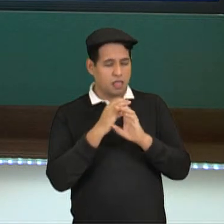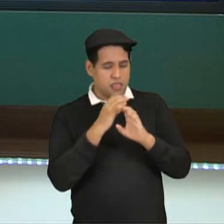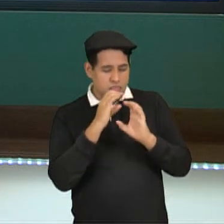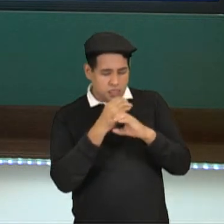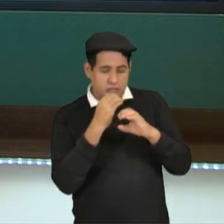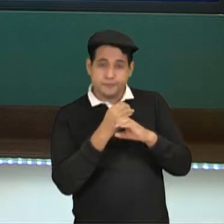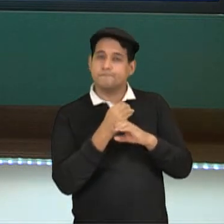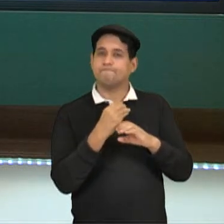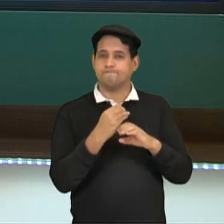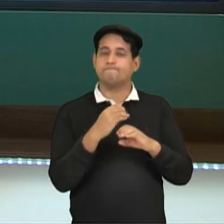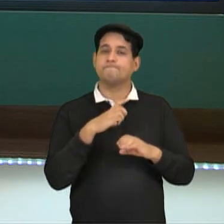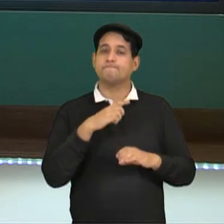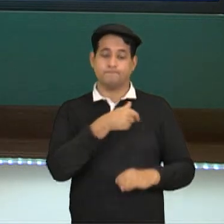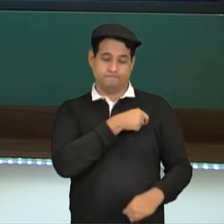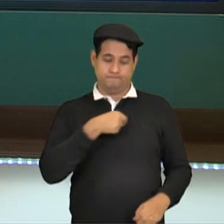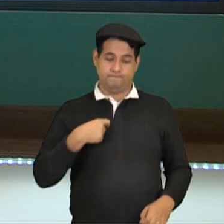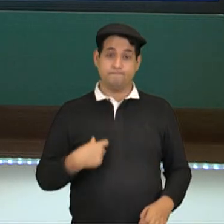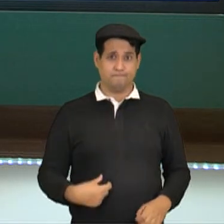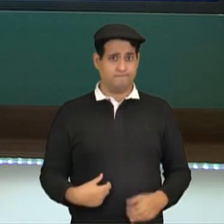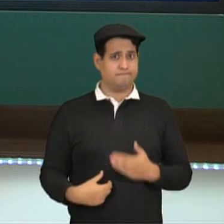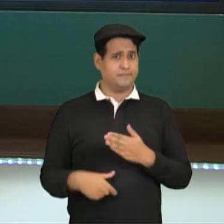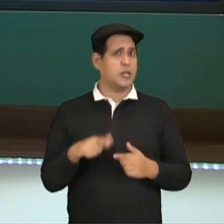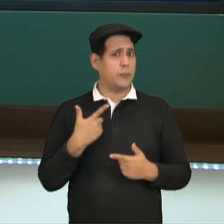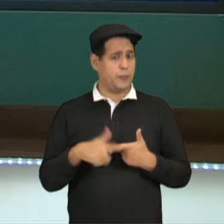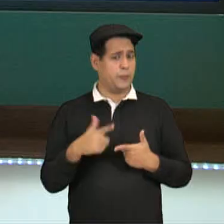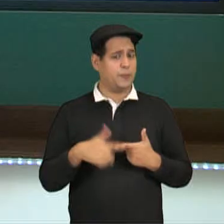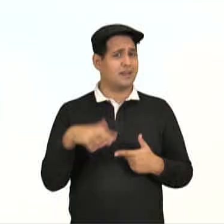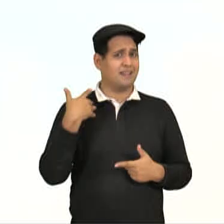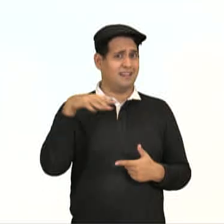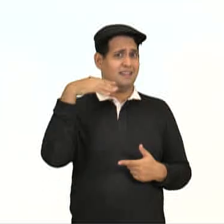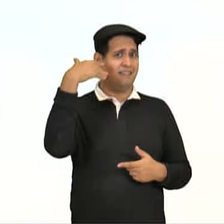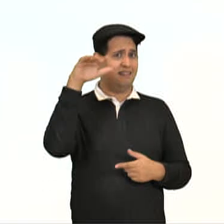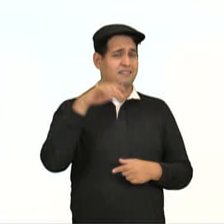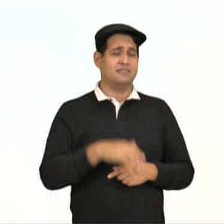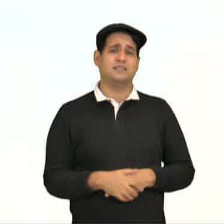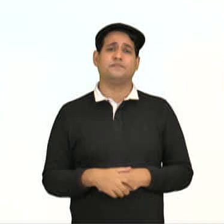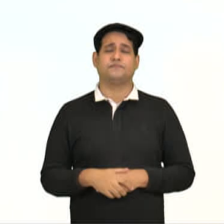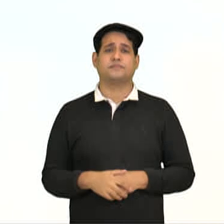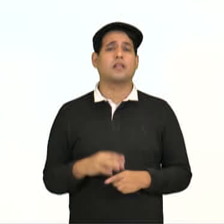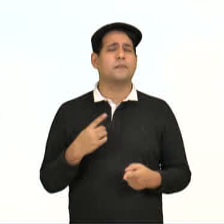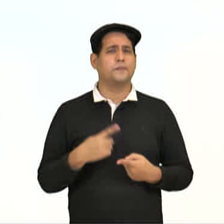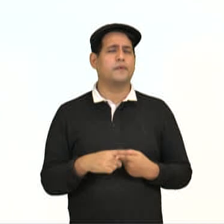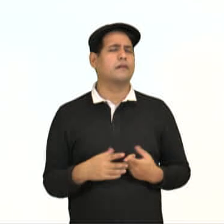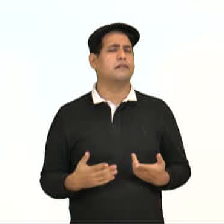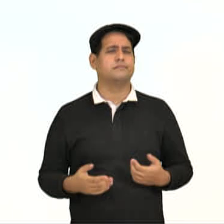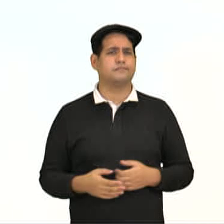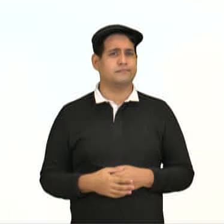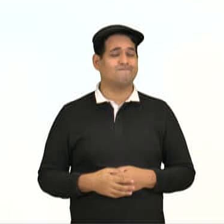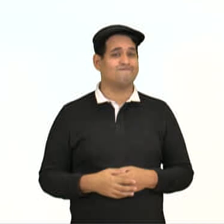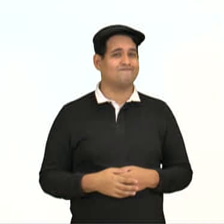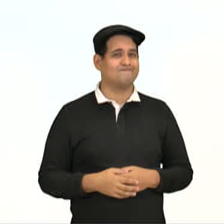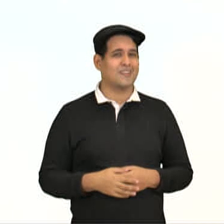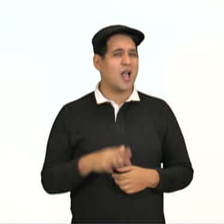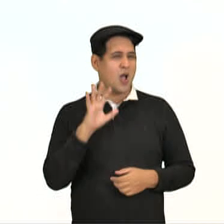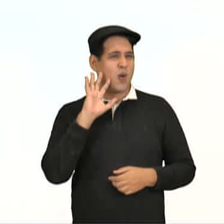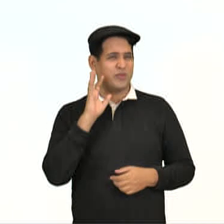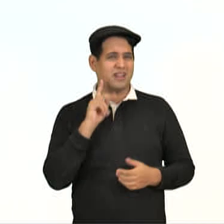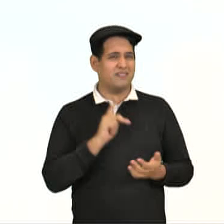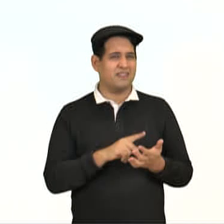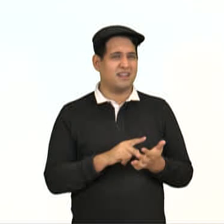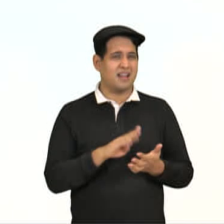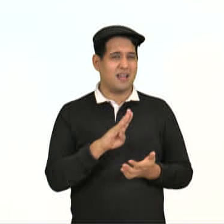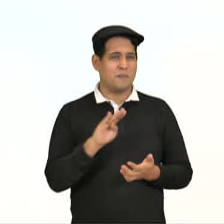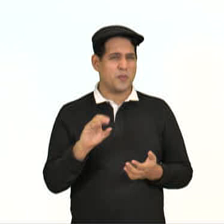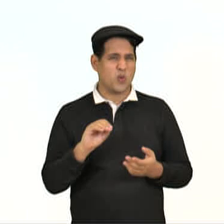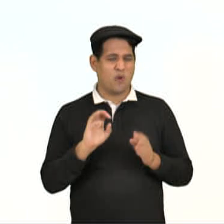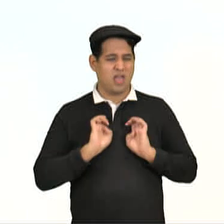pelo chinês. E isso leva a grandes problemas. Porque será, né, que a